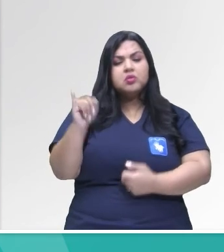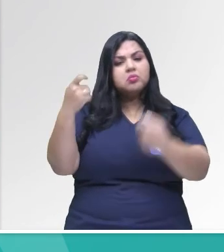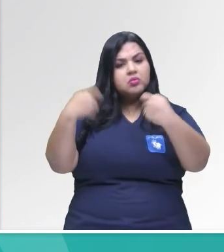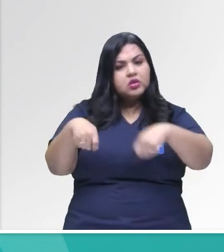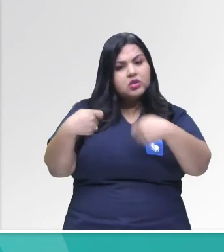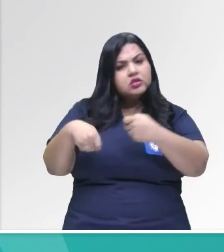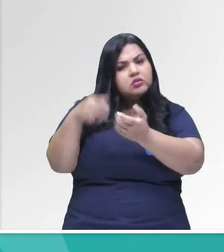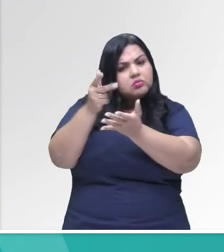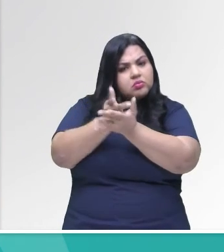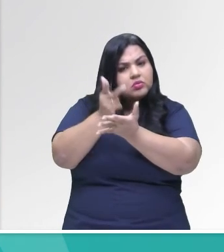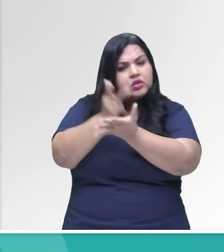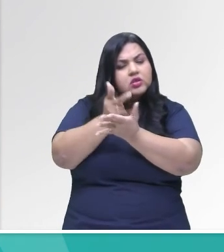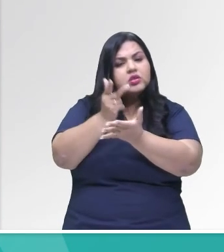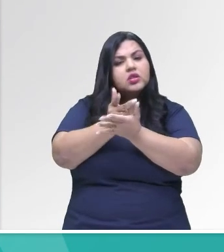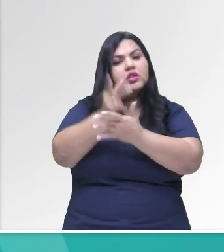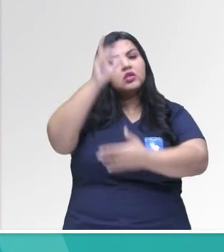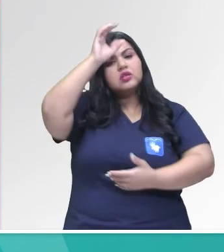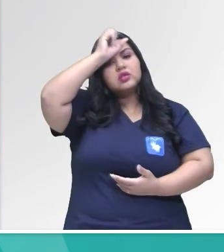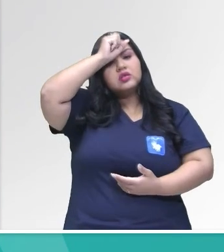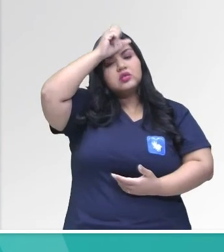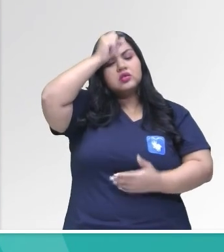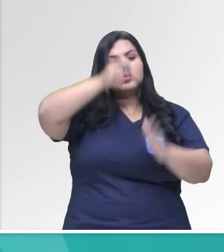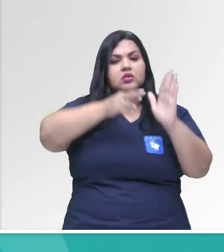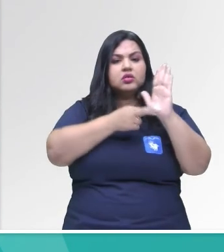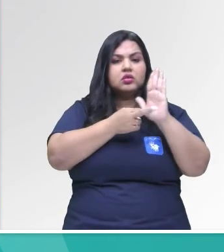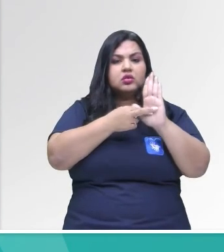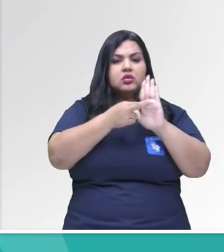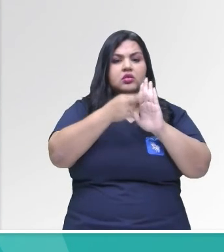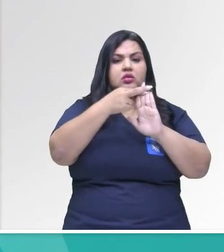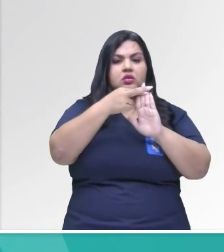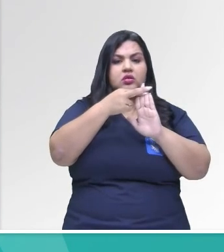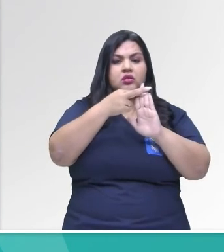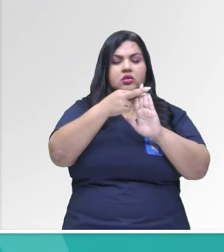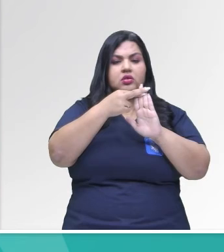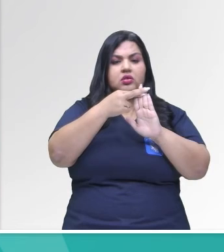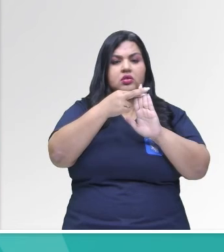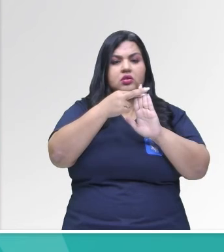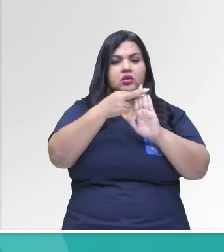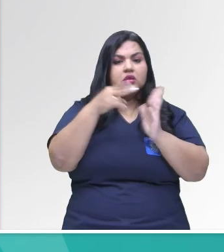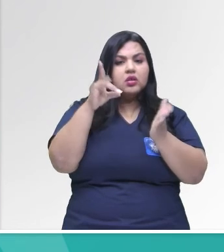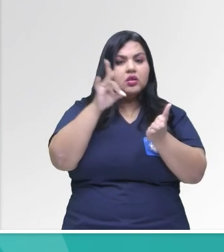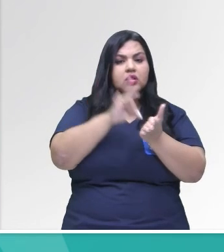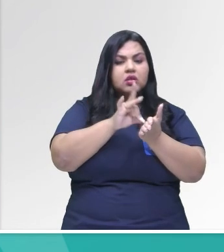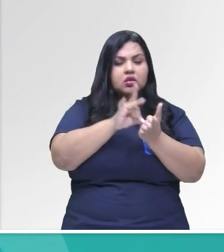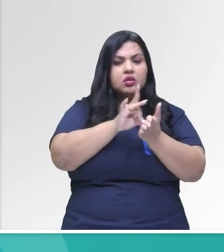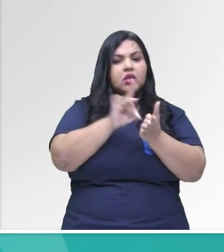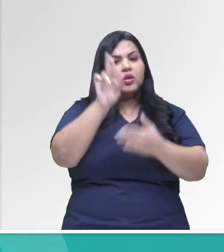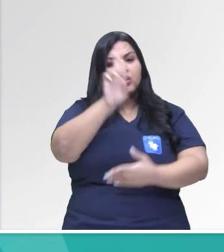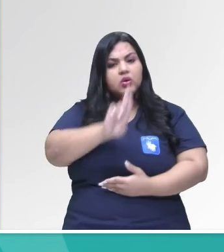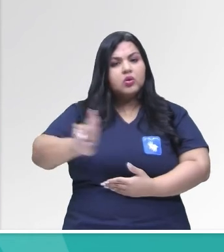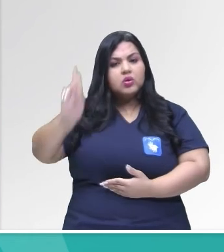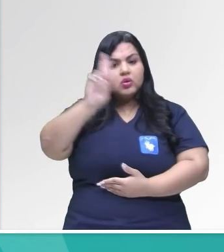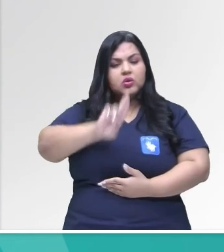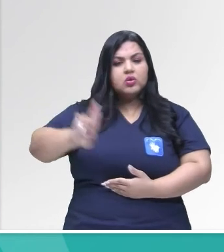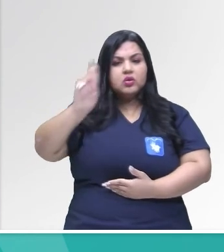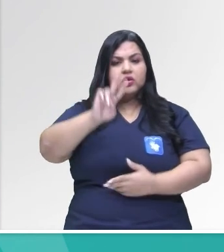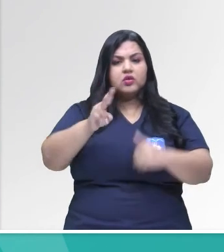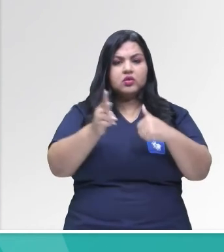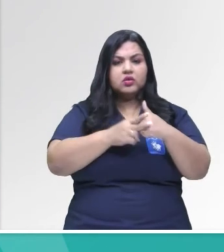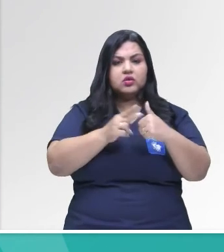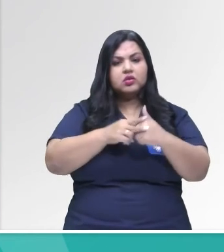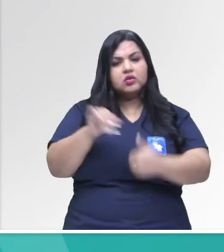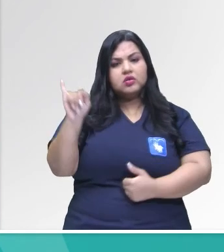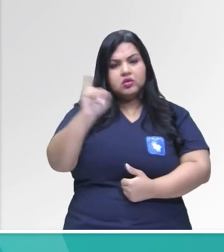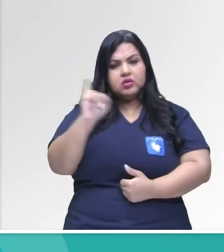mesmo aprender as regras não, nós precisamos realmente aprender a utilizar os verbos